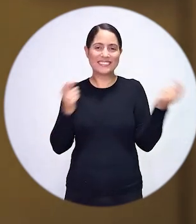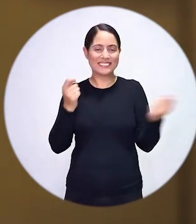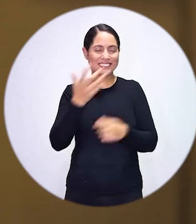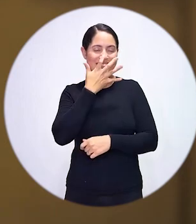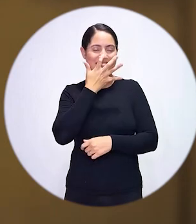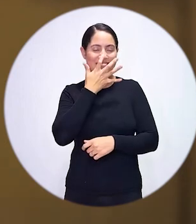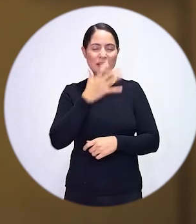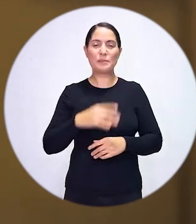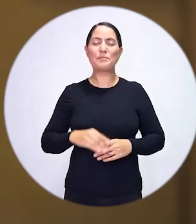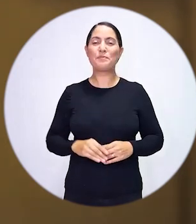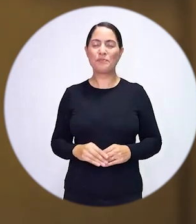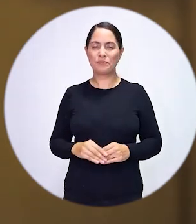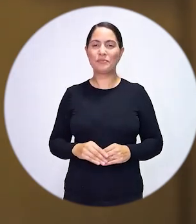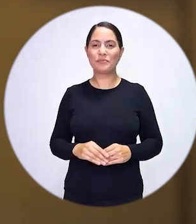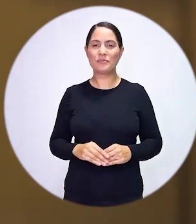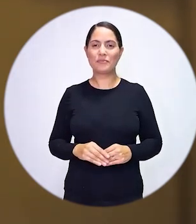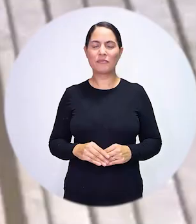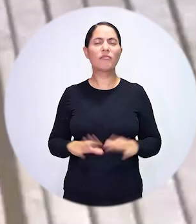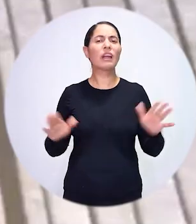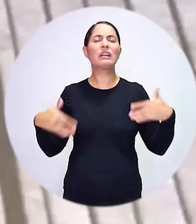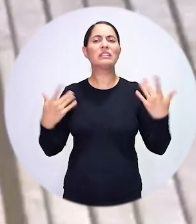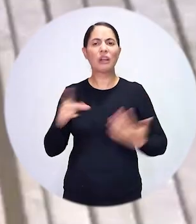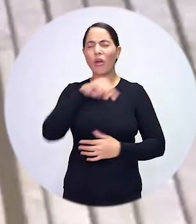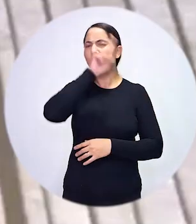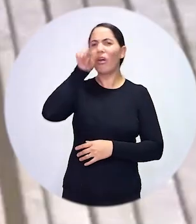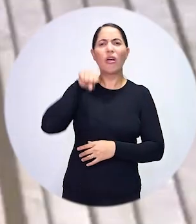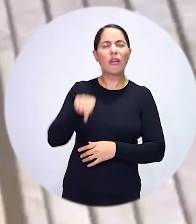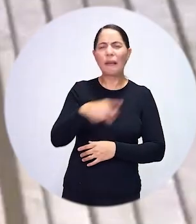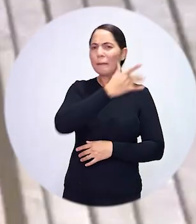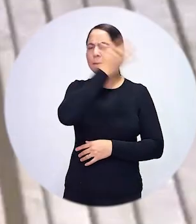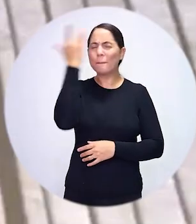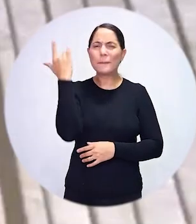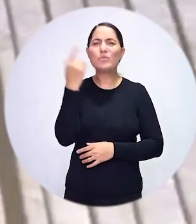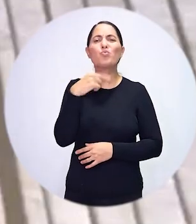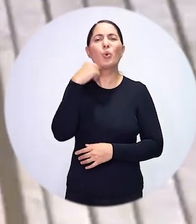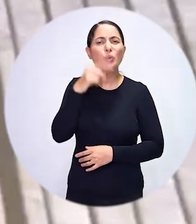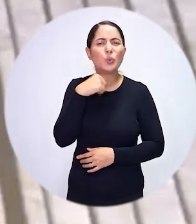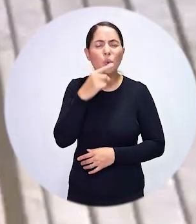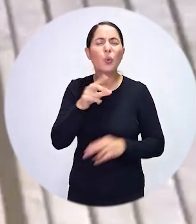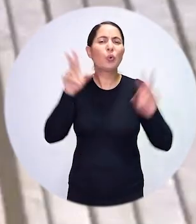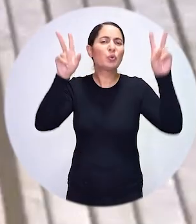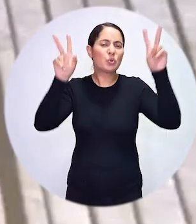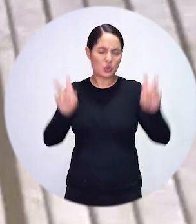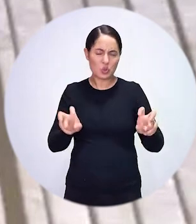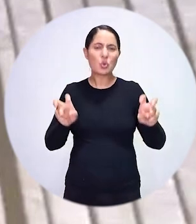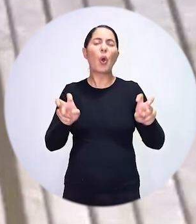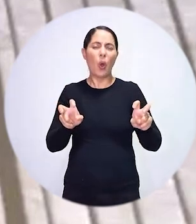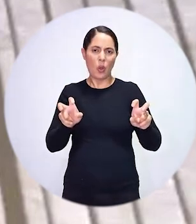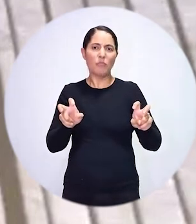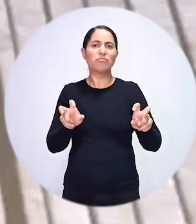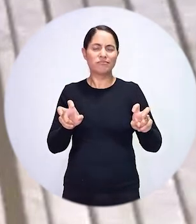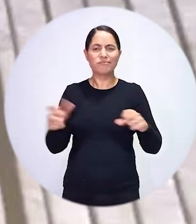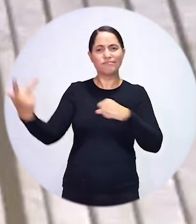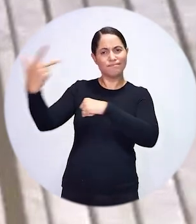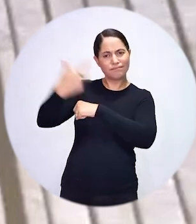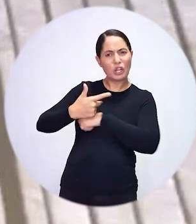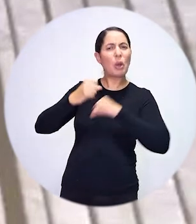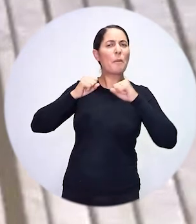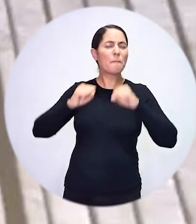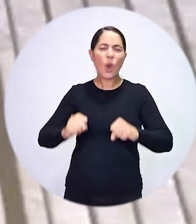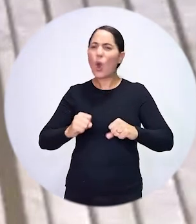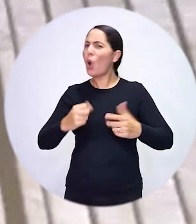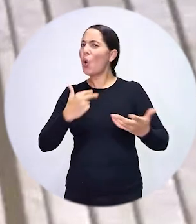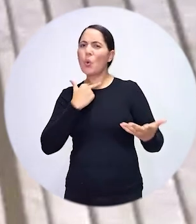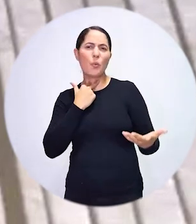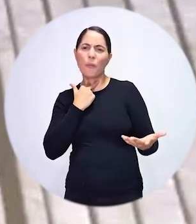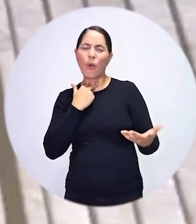advogada? É o que você acompanha na entrevista. Esta é uma das questões mais intrigantes que nós advogados enfrentamos